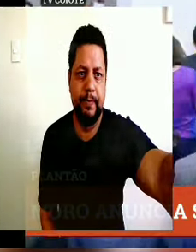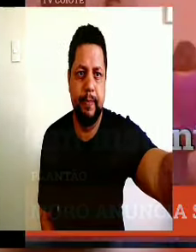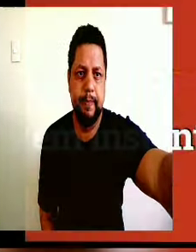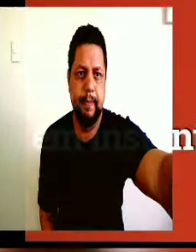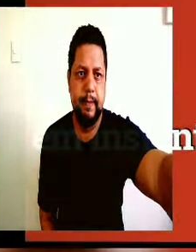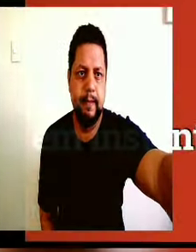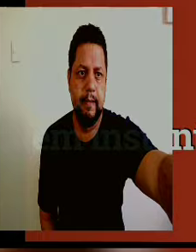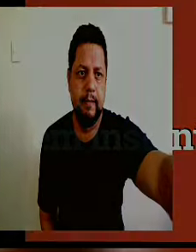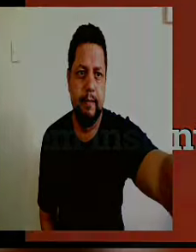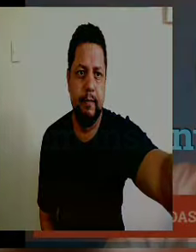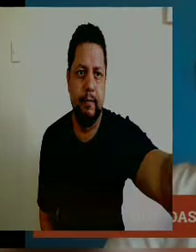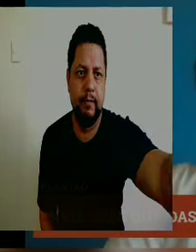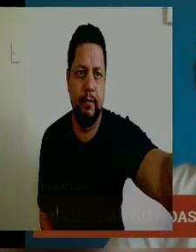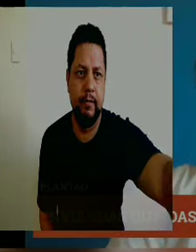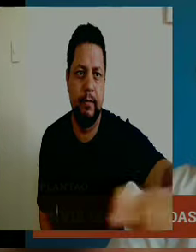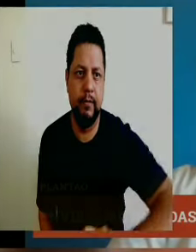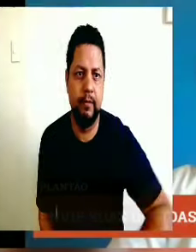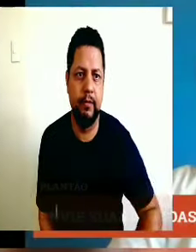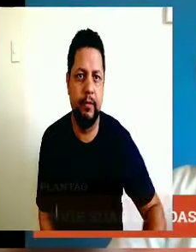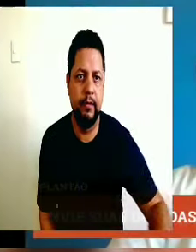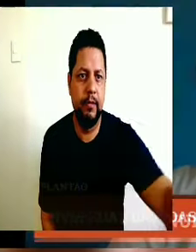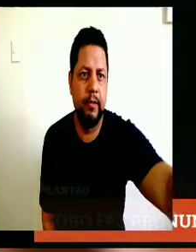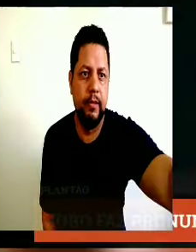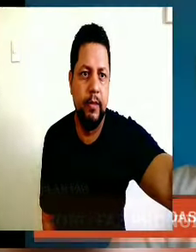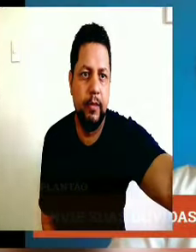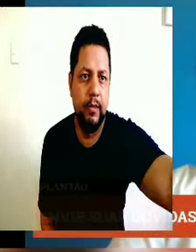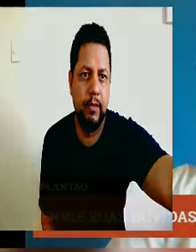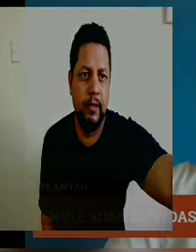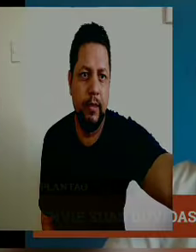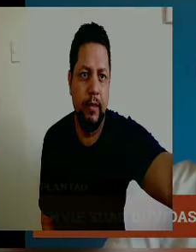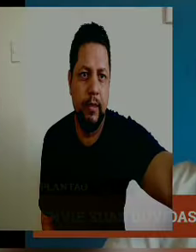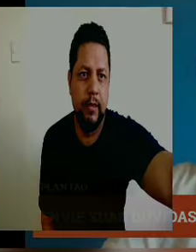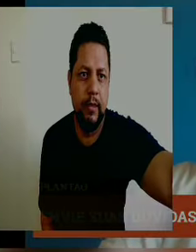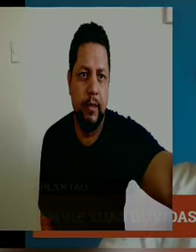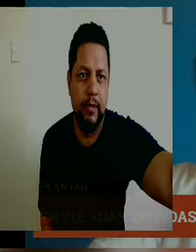Pessoal.